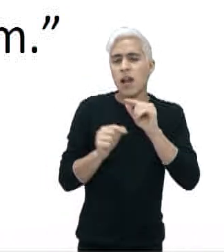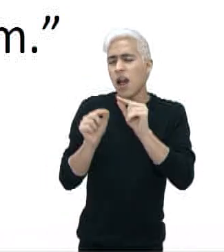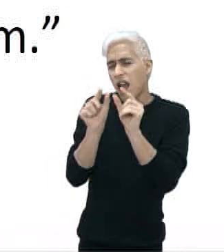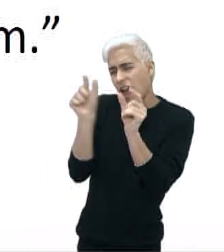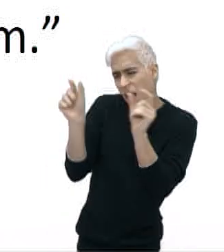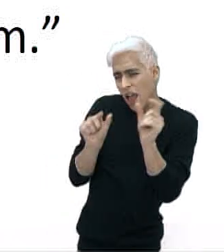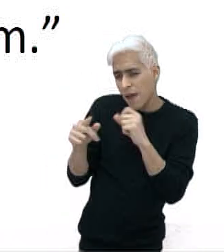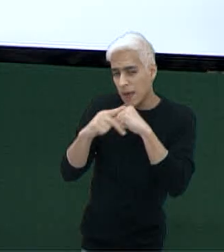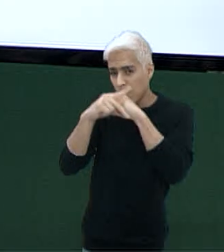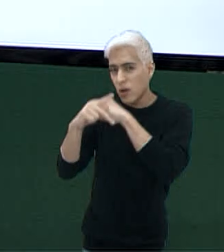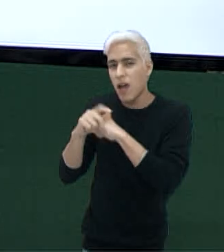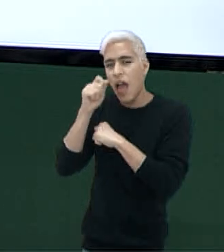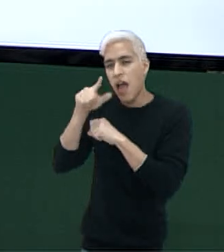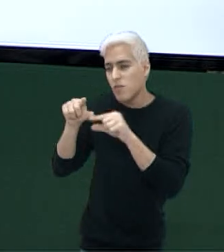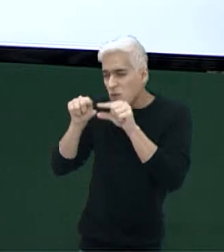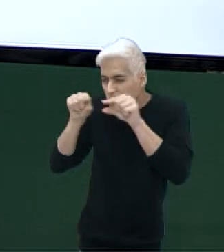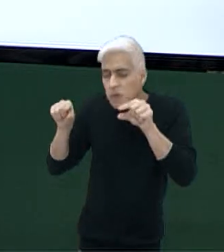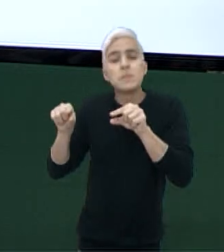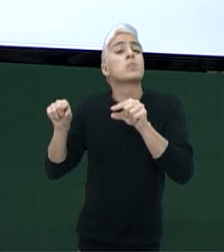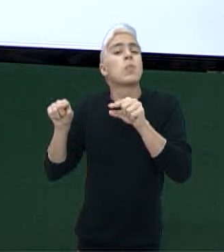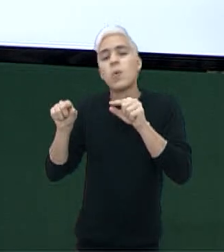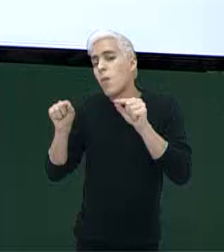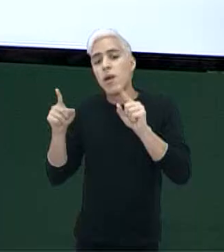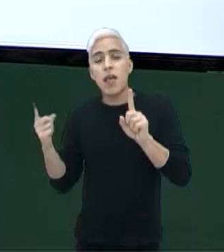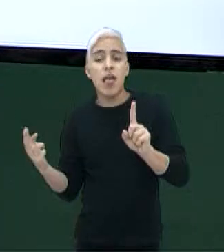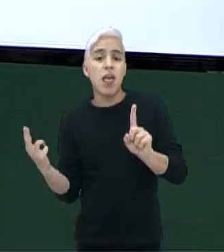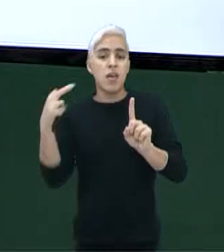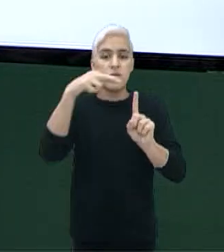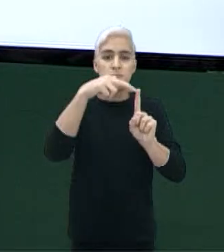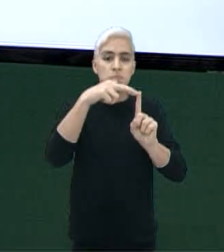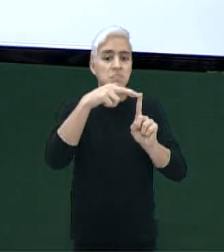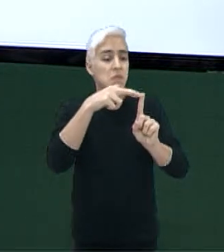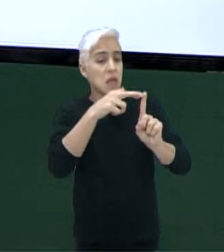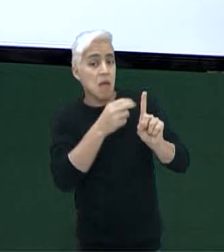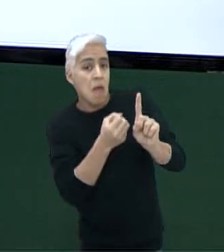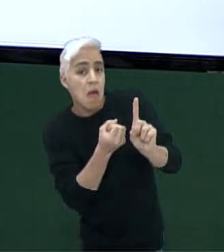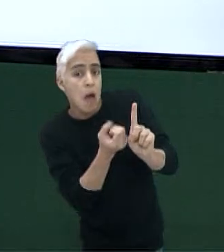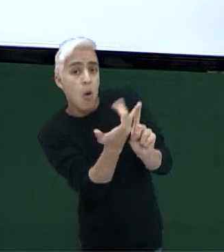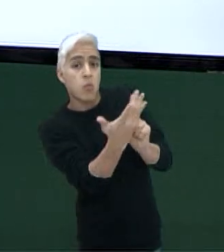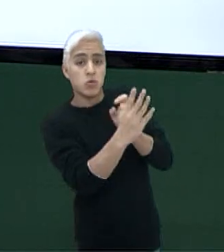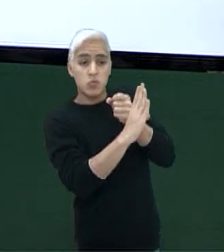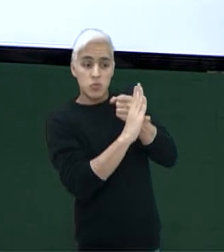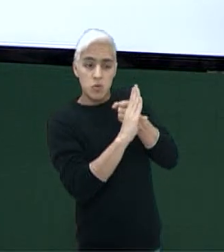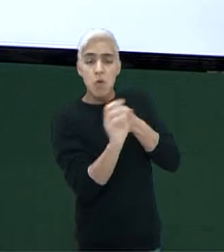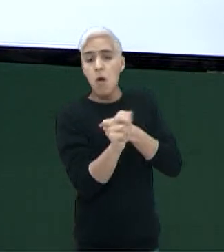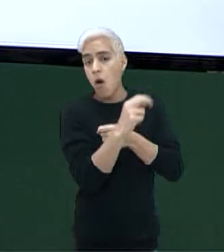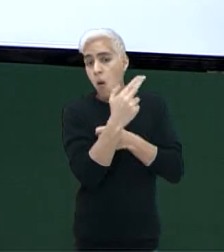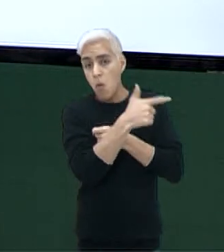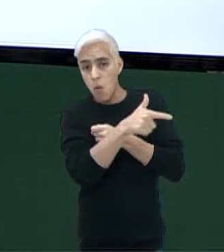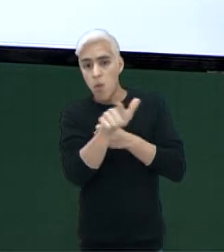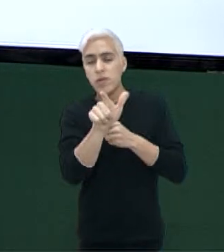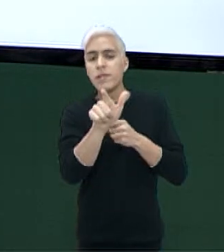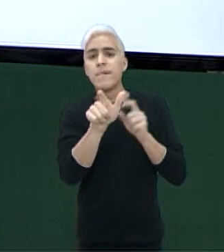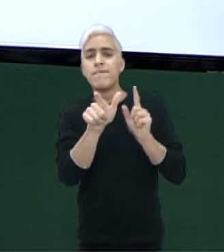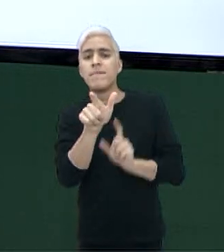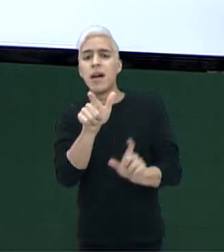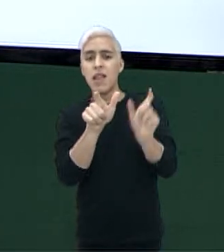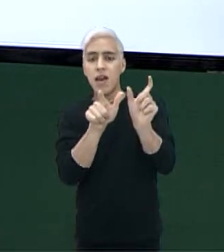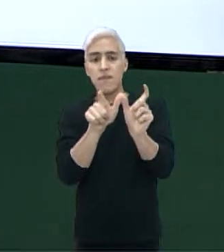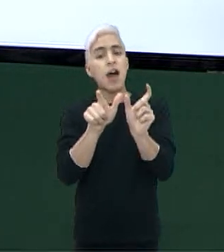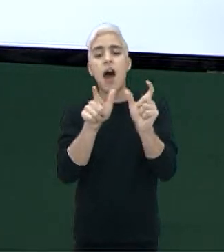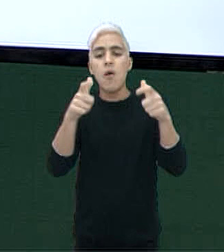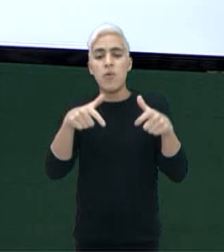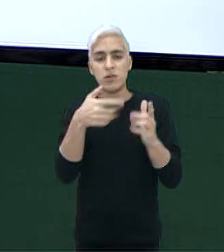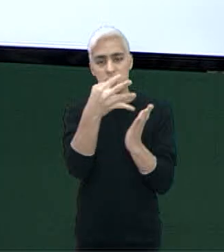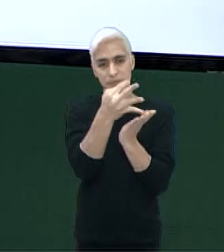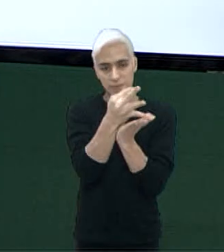Esses pronomes destacados, eles fazem referência a algum substantivo ou algum outro termo dentro do texto,